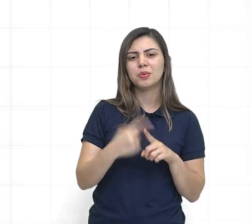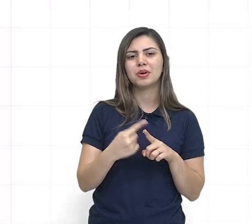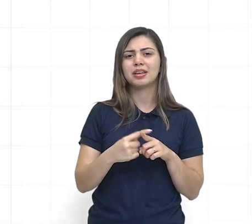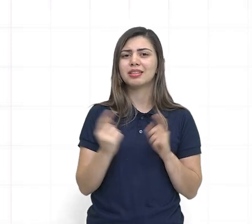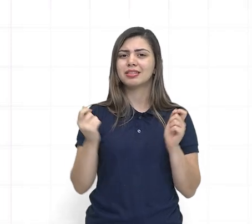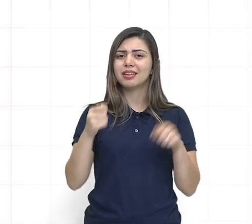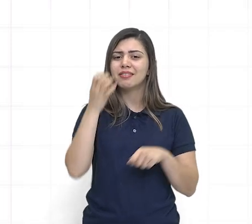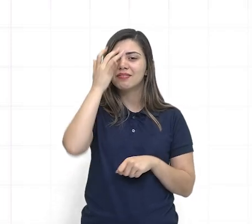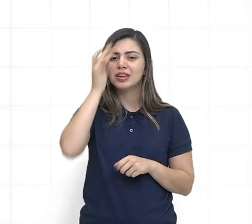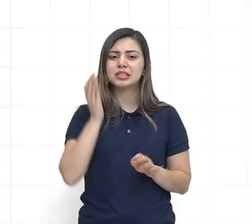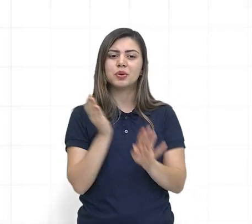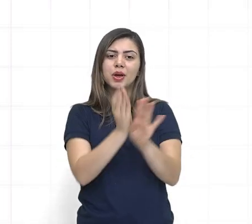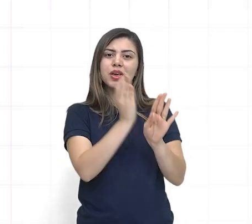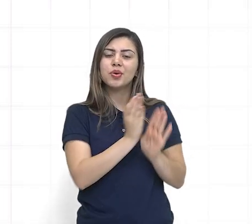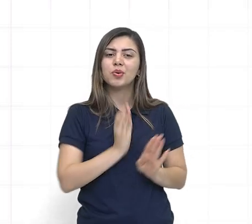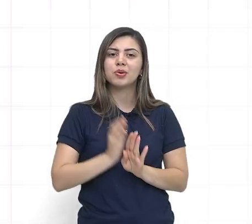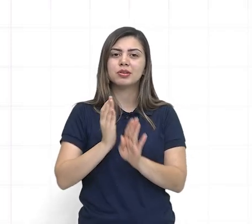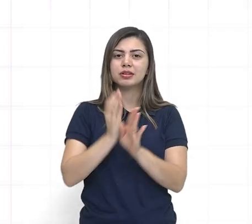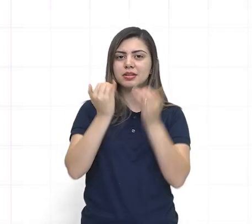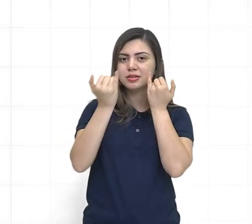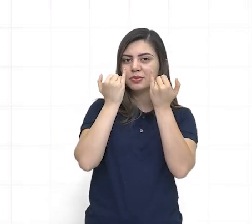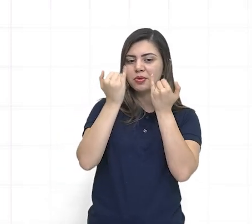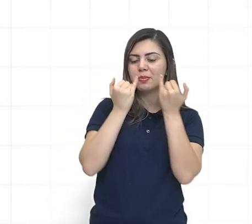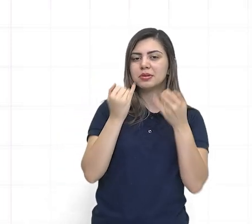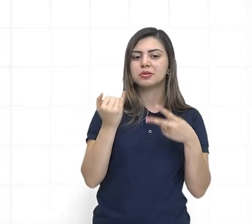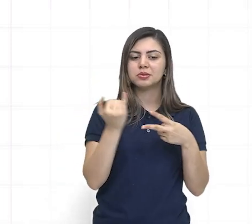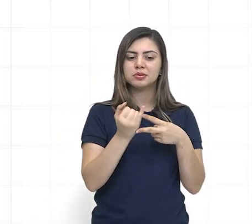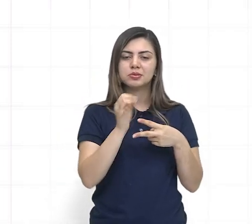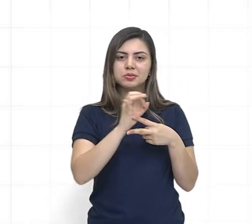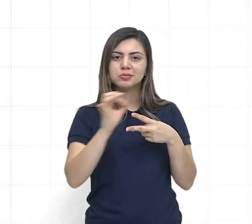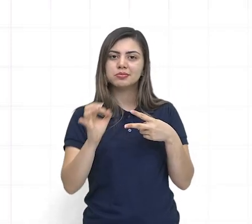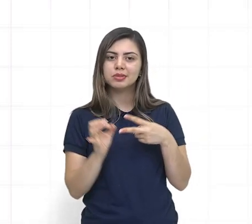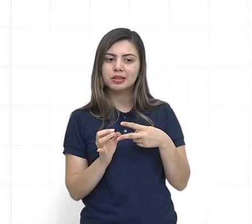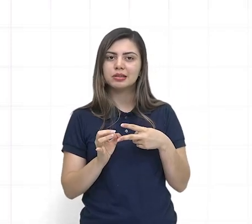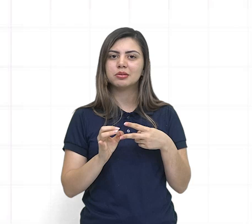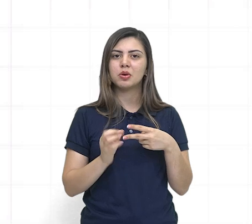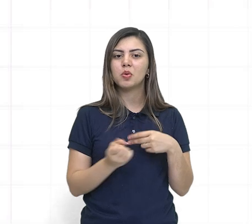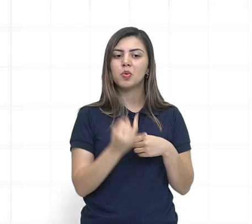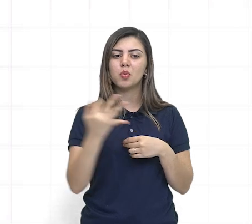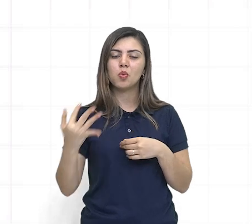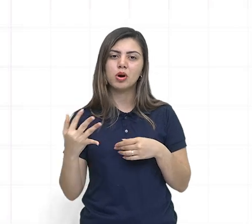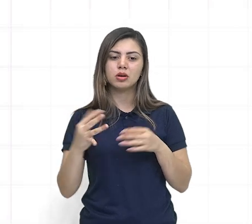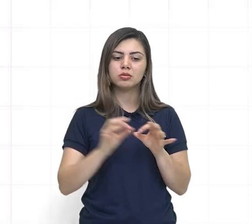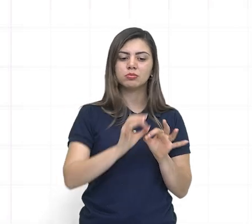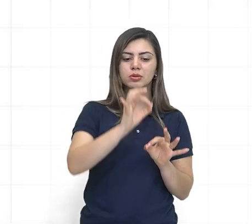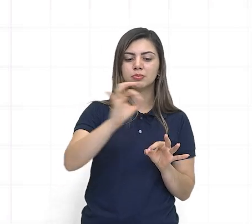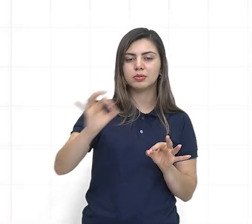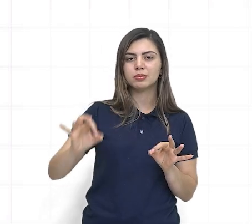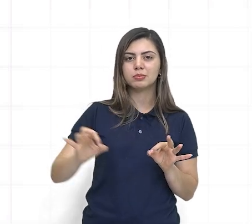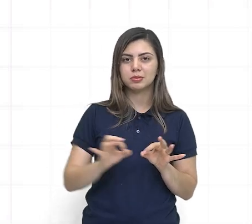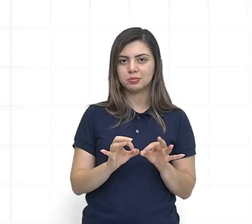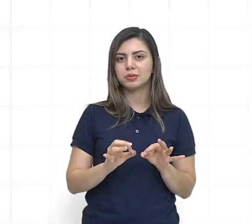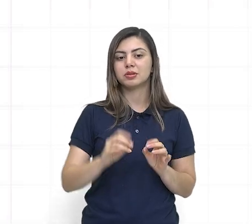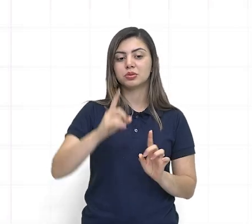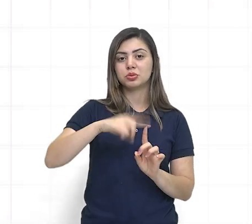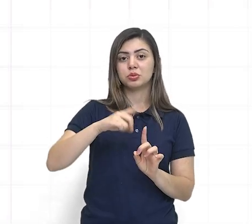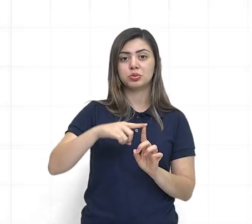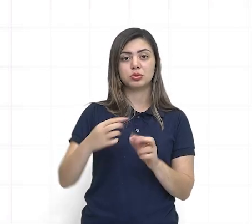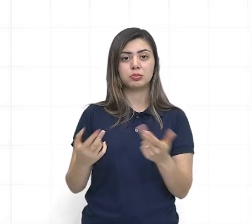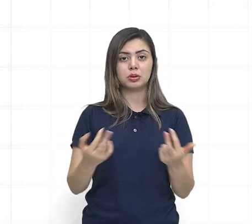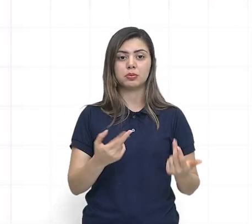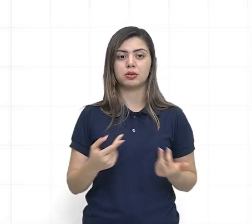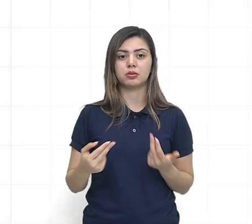lados e tamanho de lados, né, e perímetro, sendo, né, se tratando de polígonos